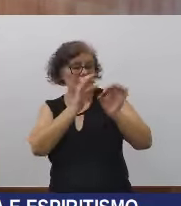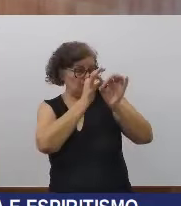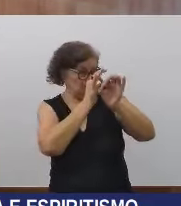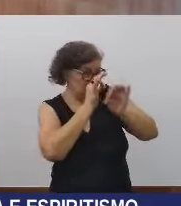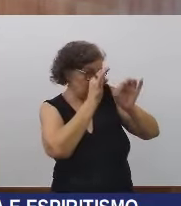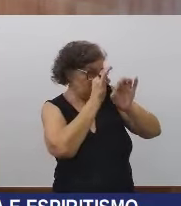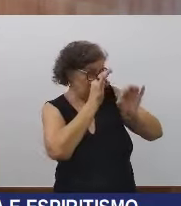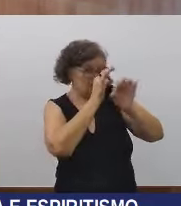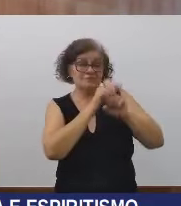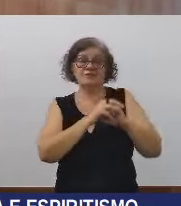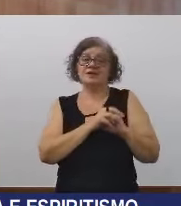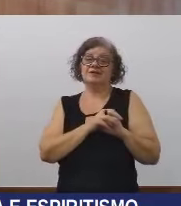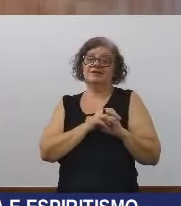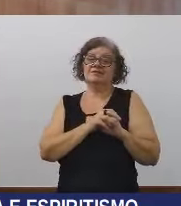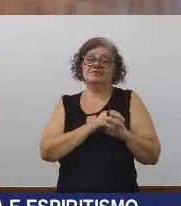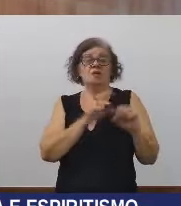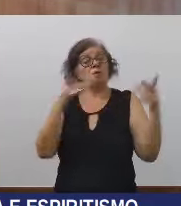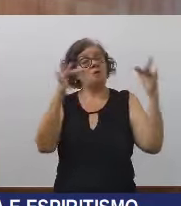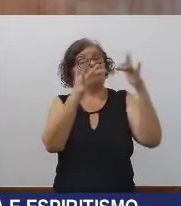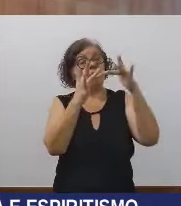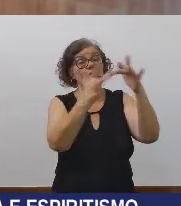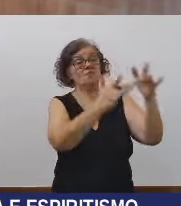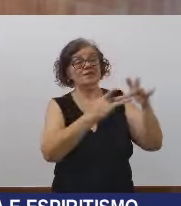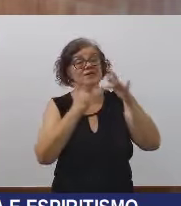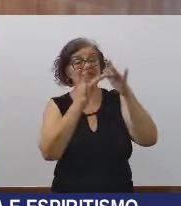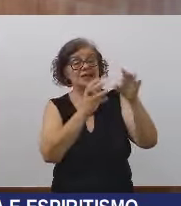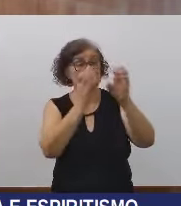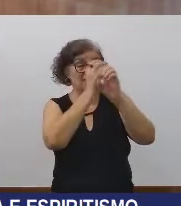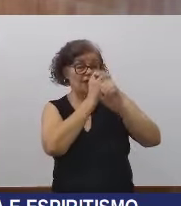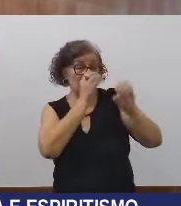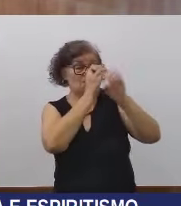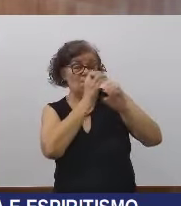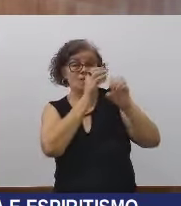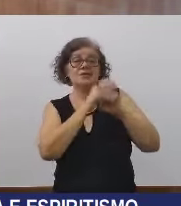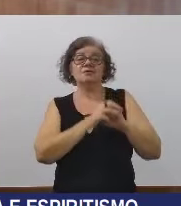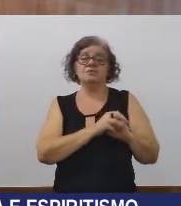os elementos, ou para algo ligado à química,